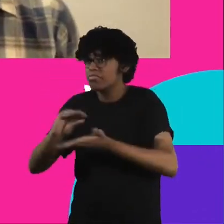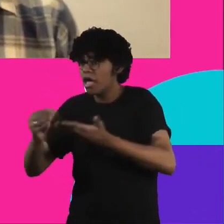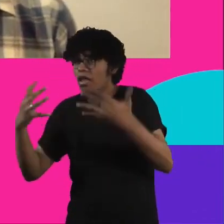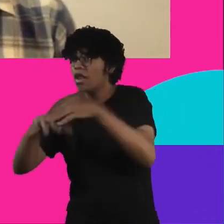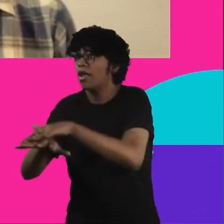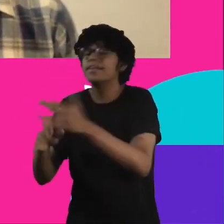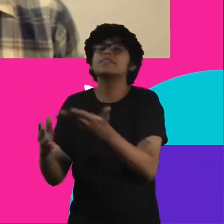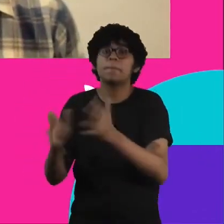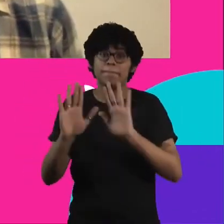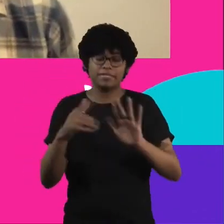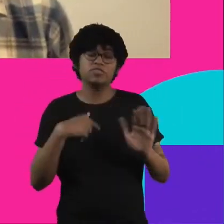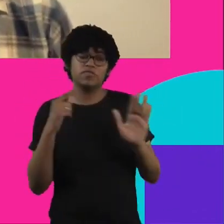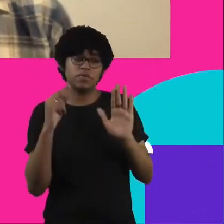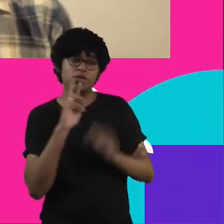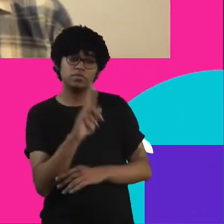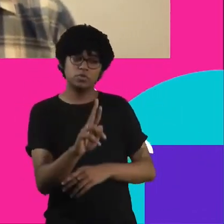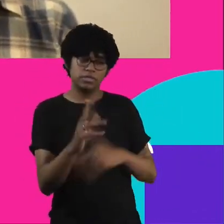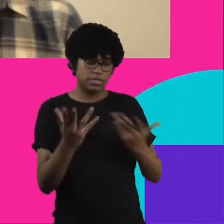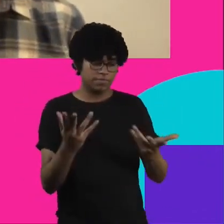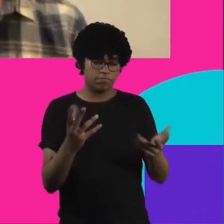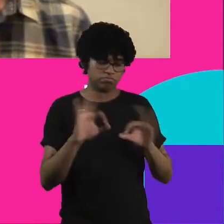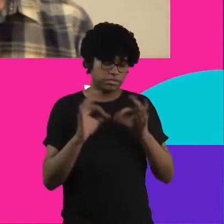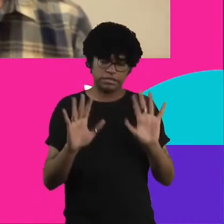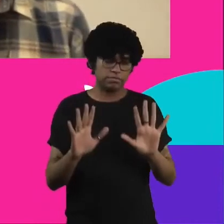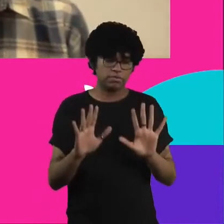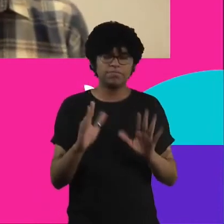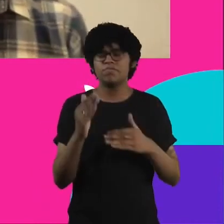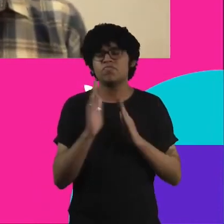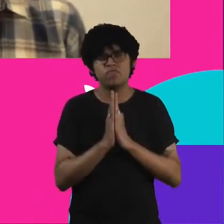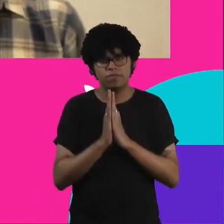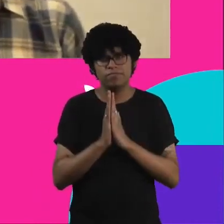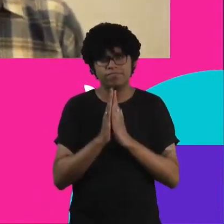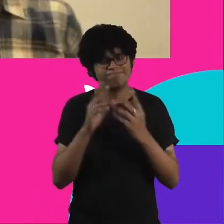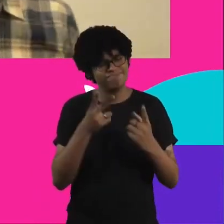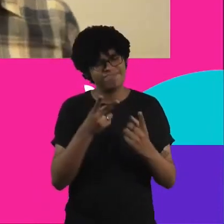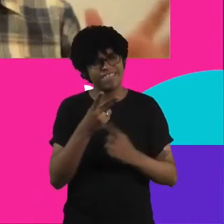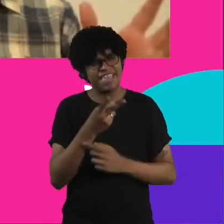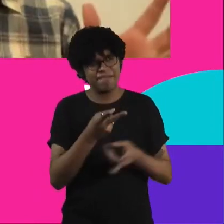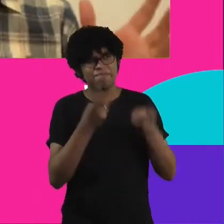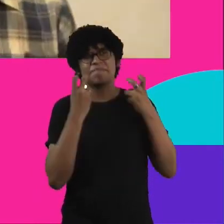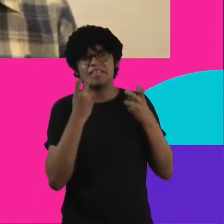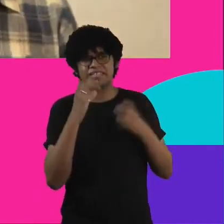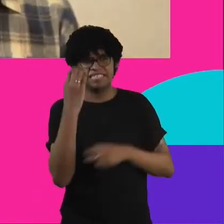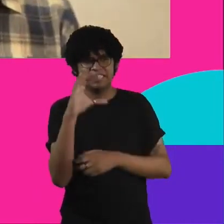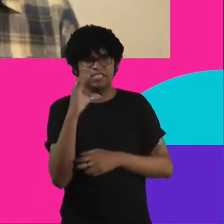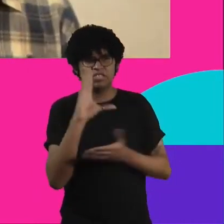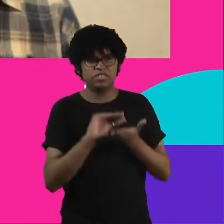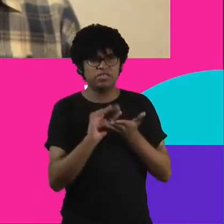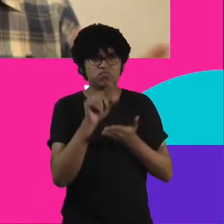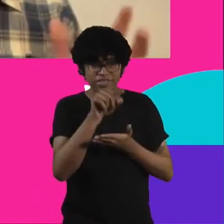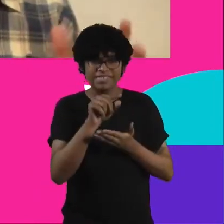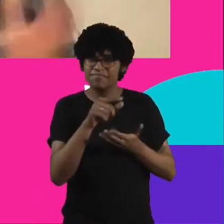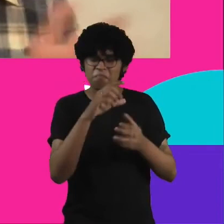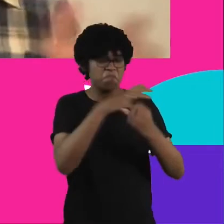muito importante também, mas já que a pergunta veio para mim, eu simplesmente vou dizer, por favor, reconheçam-se